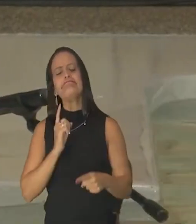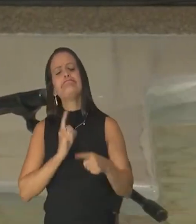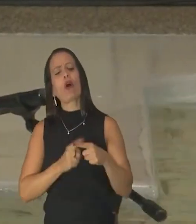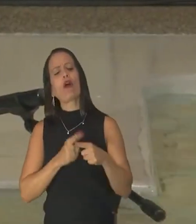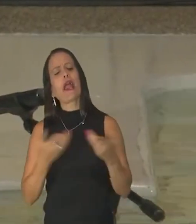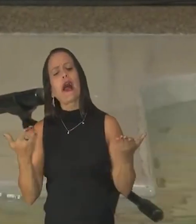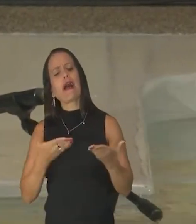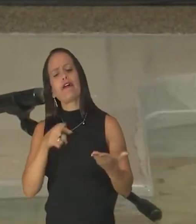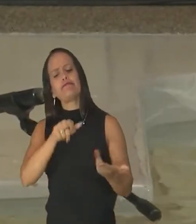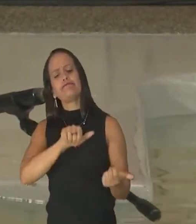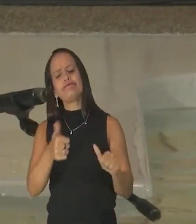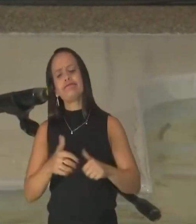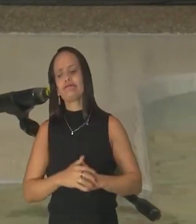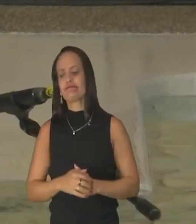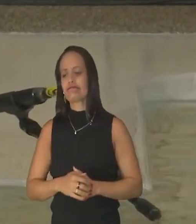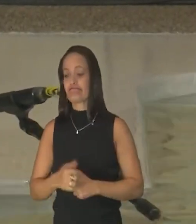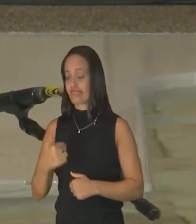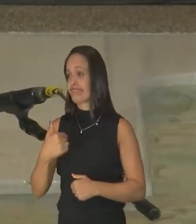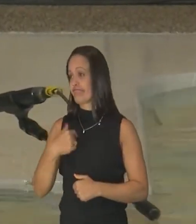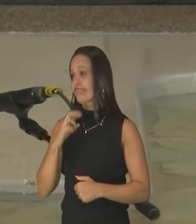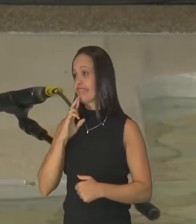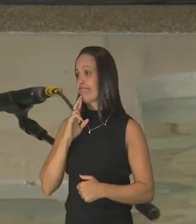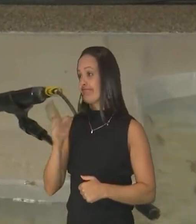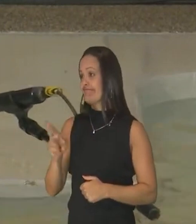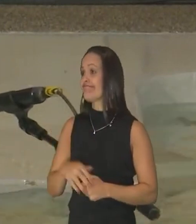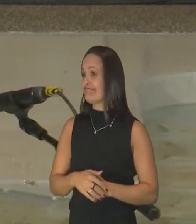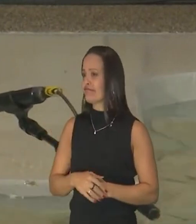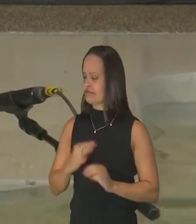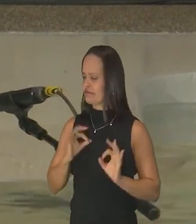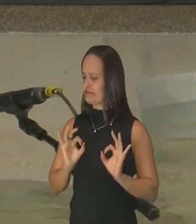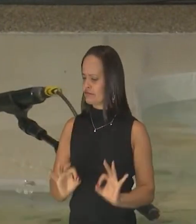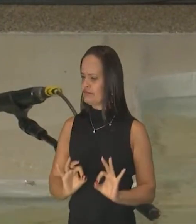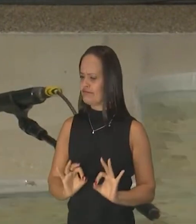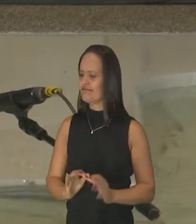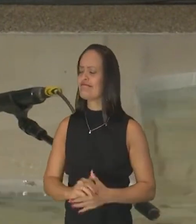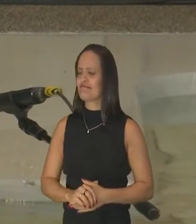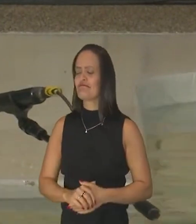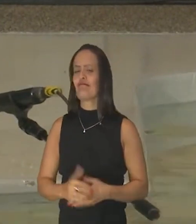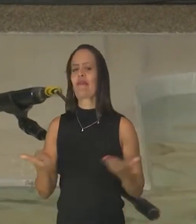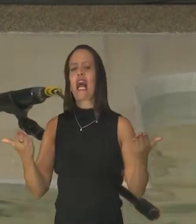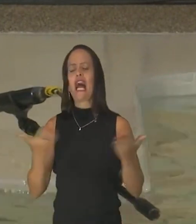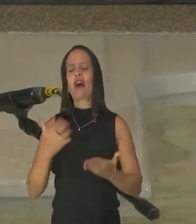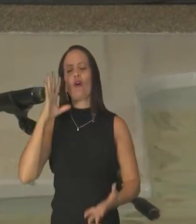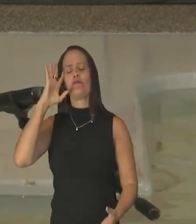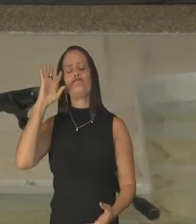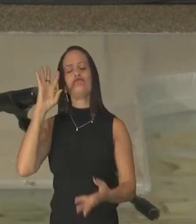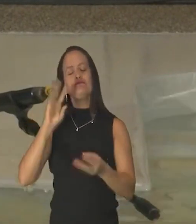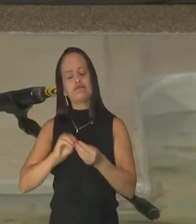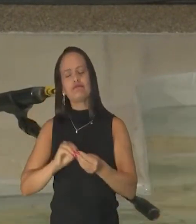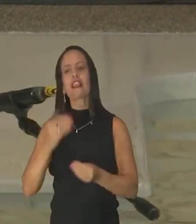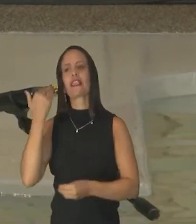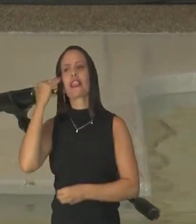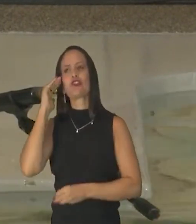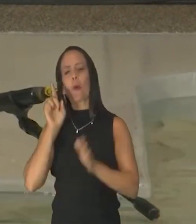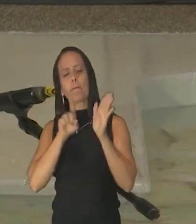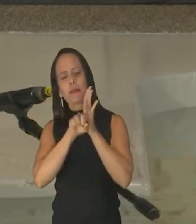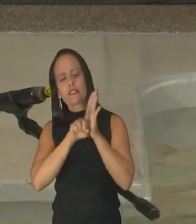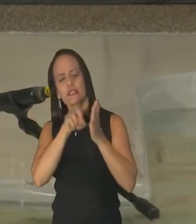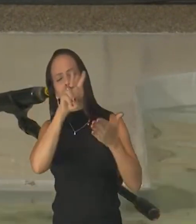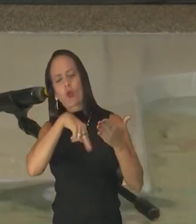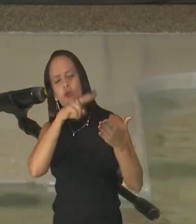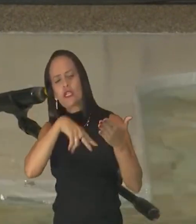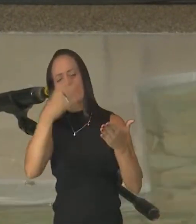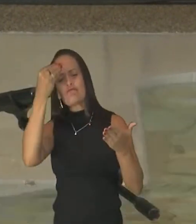agora? E ela trouxe então a resposta com a convicção de que agora eu entendi, eu pesquisei, eu li,